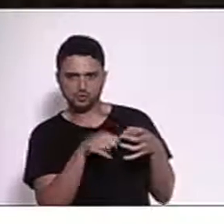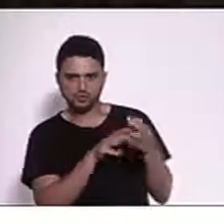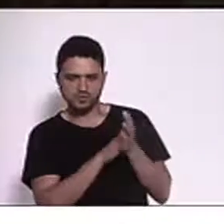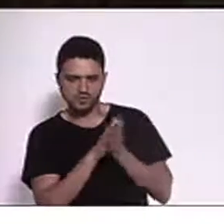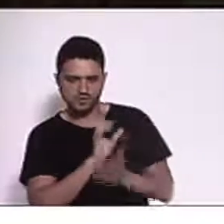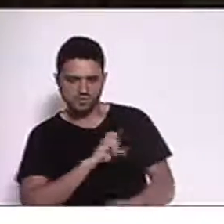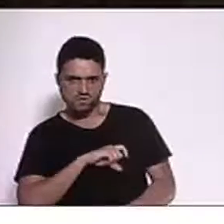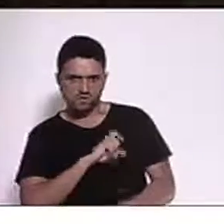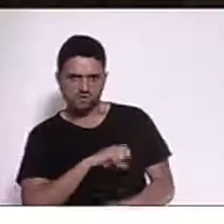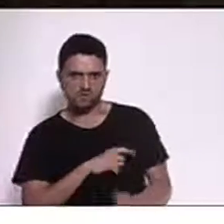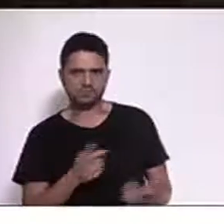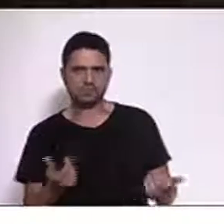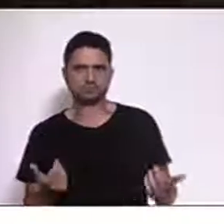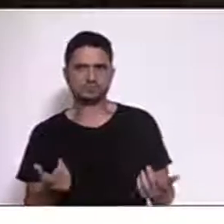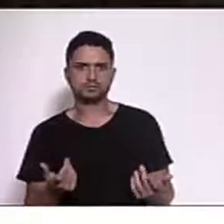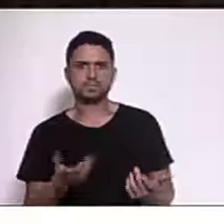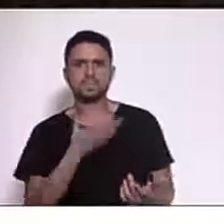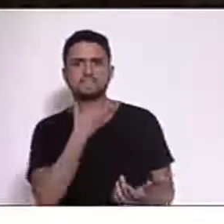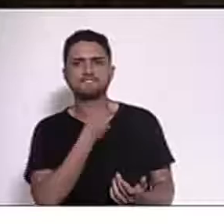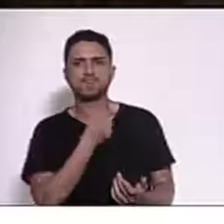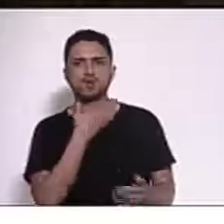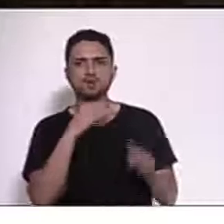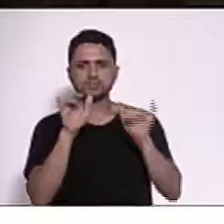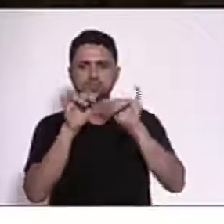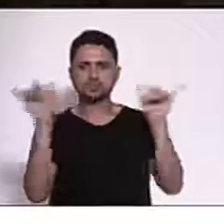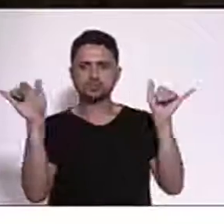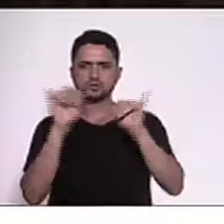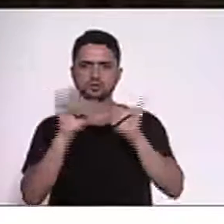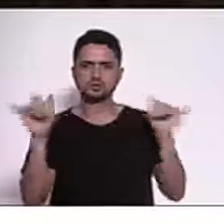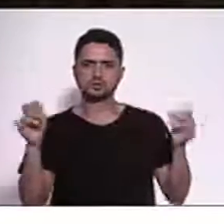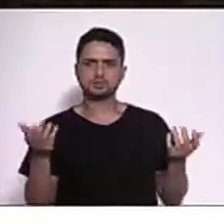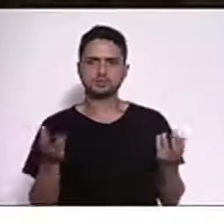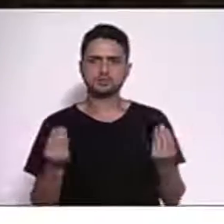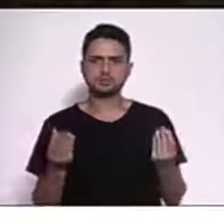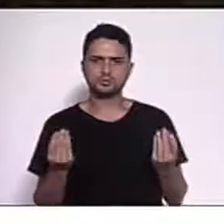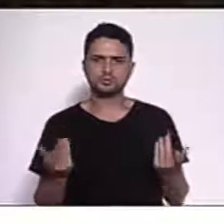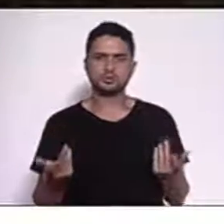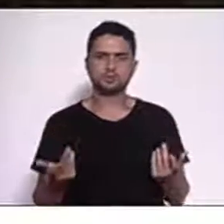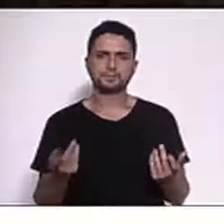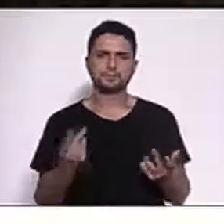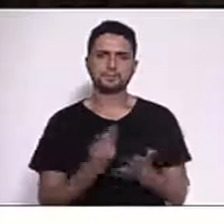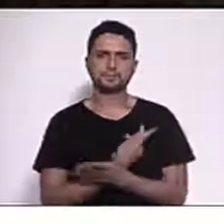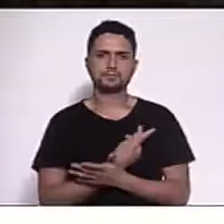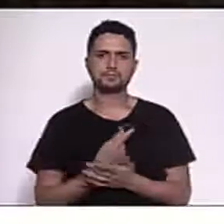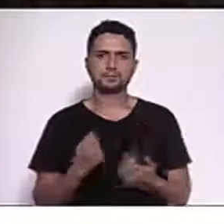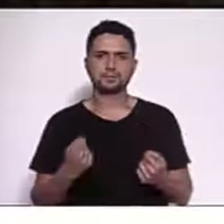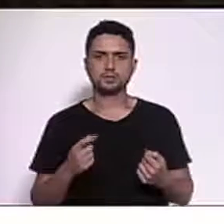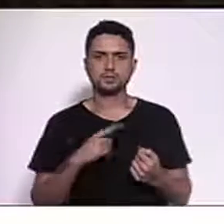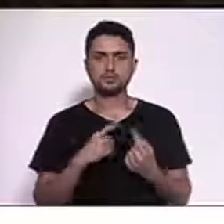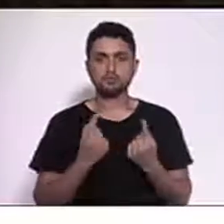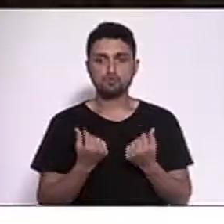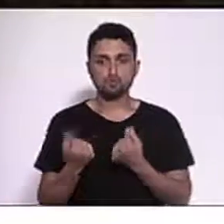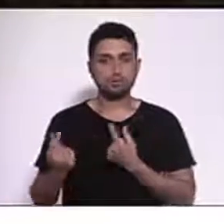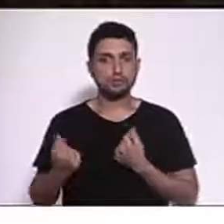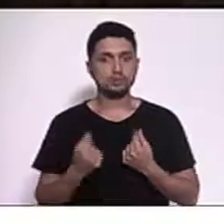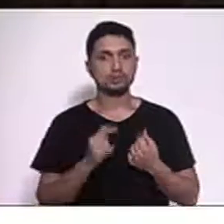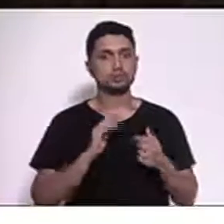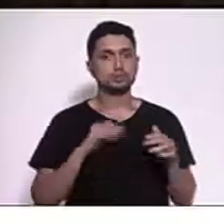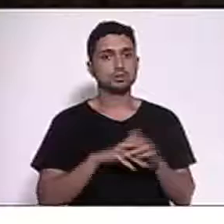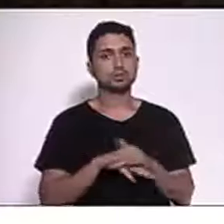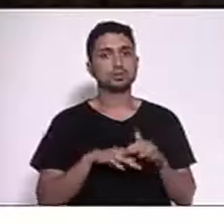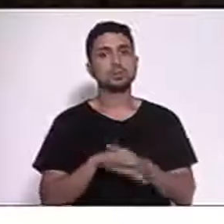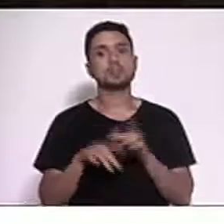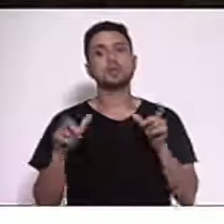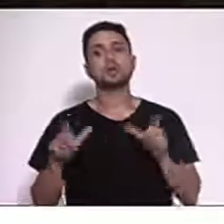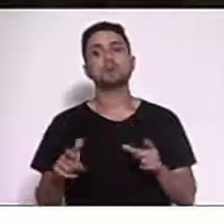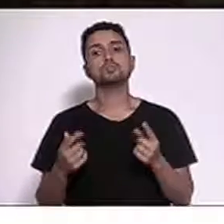onde sai aí as fake news a rodo, e para isso acontecer tem que ter muito dinheiro. De onde é que está vindo